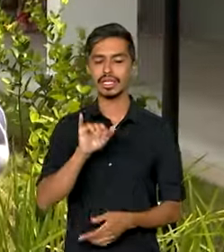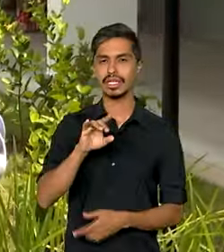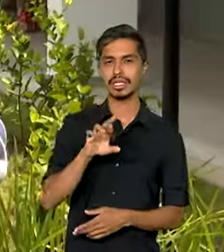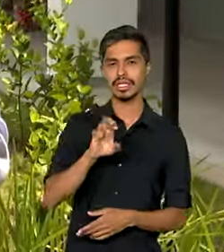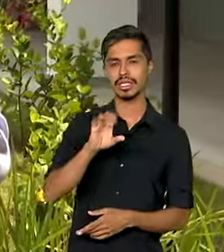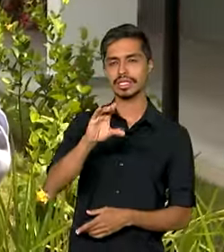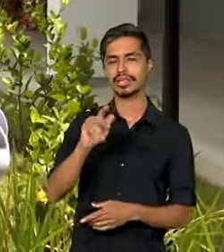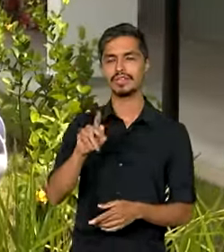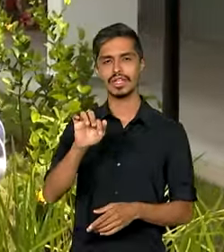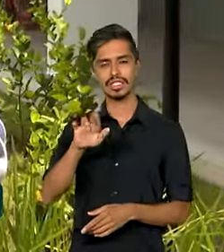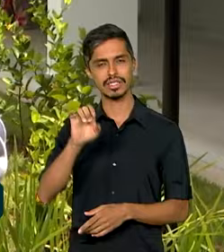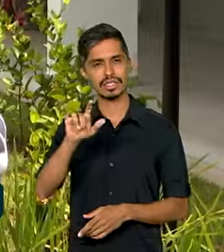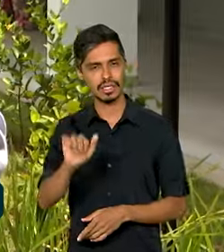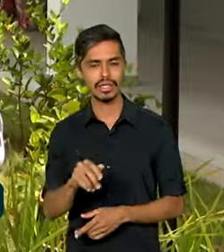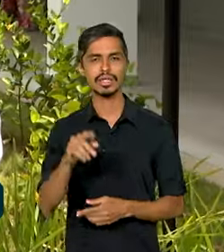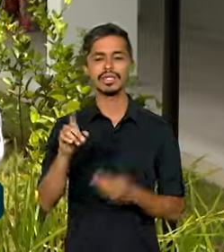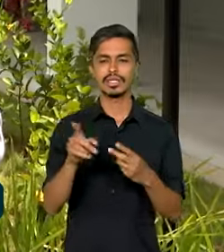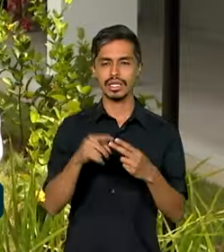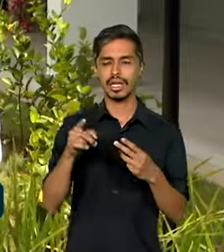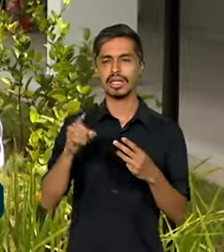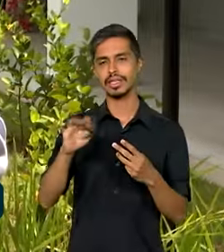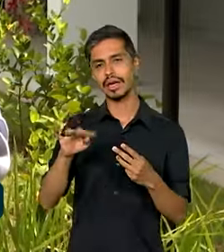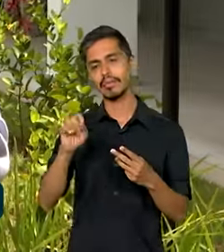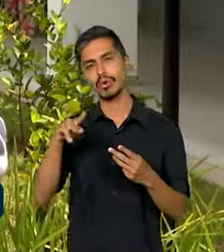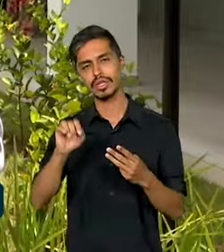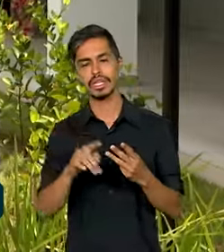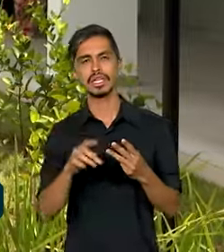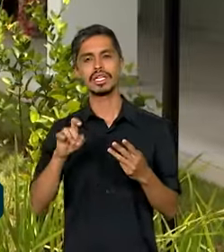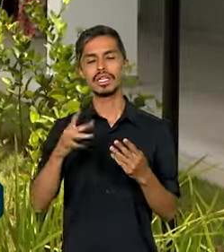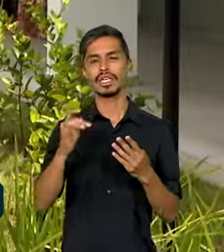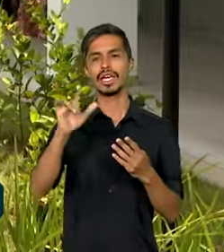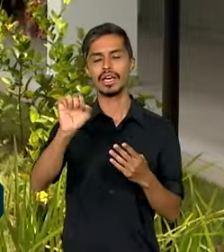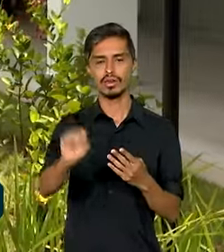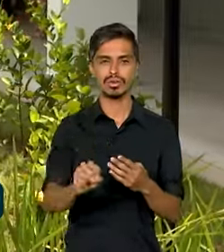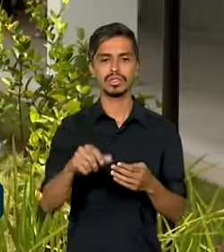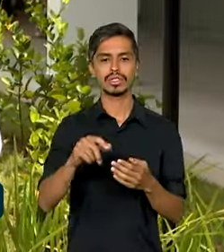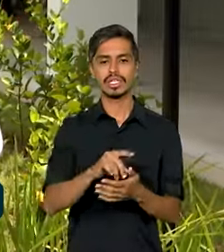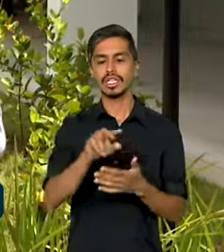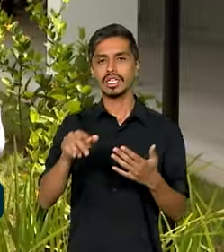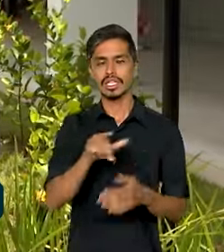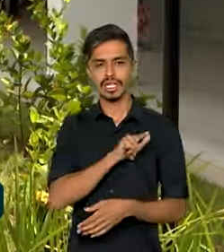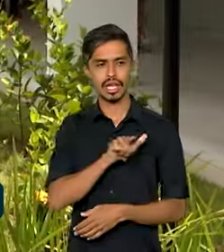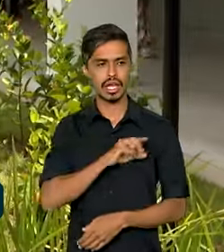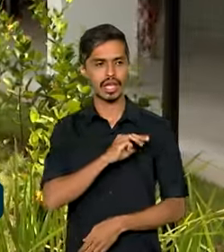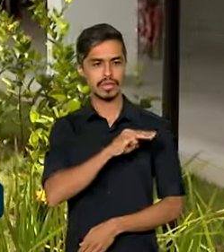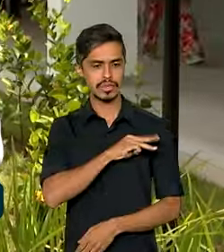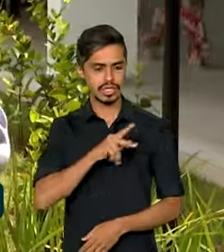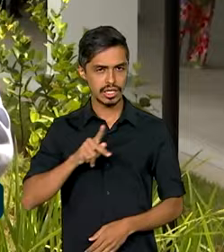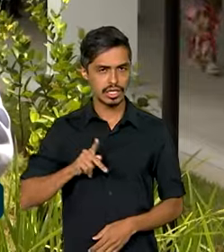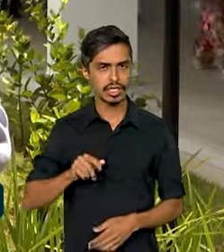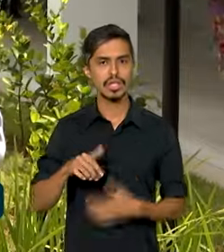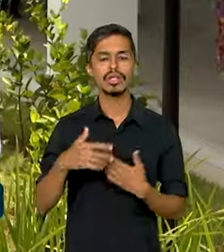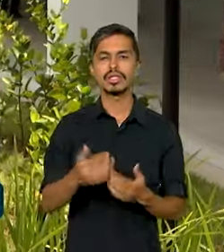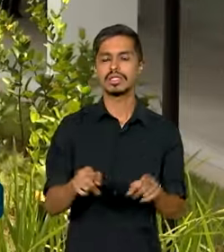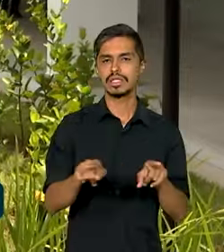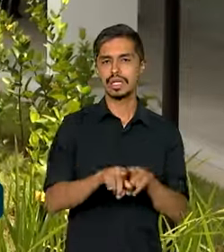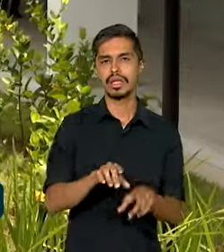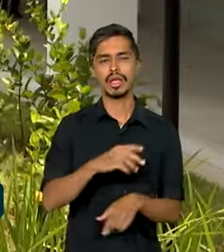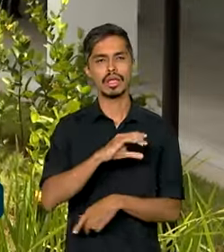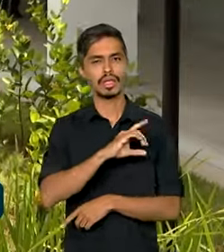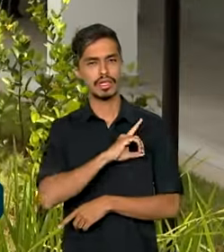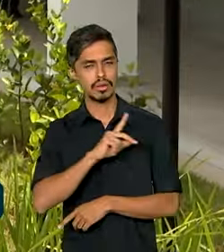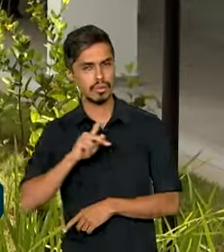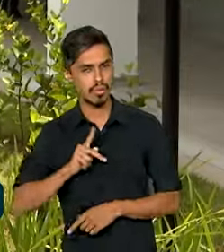Santana e tabuna lus os Ministérios da mulher e da justiça e Segurança Pública pretendem levar a casa da mulher